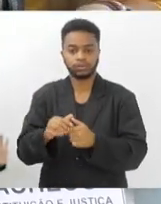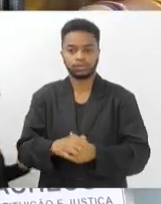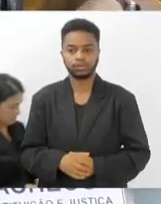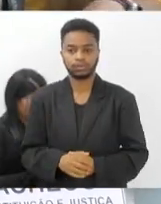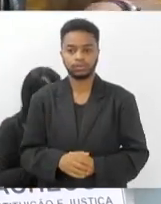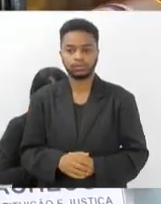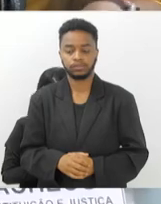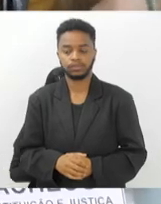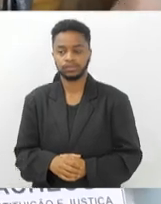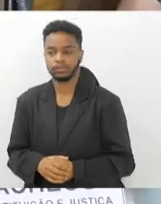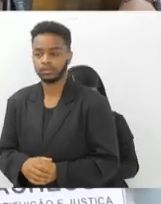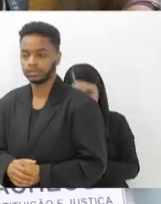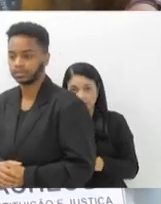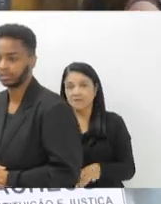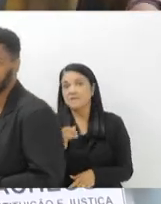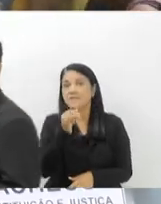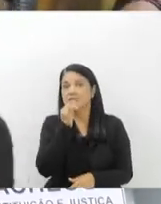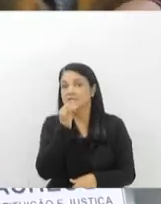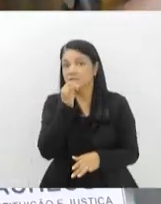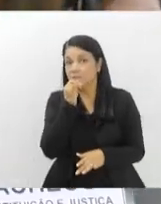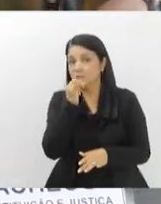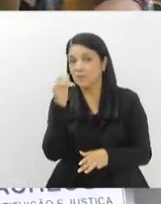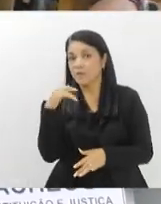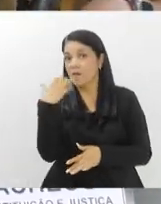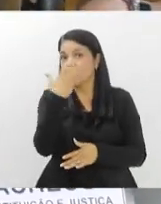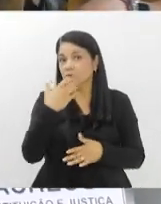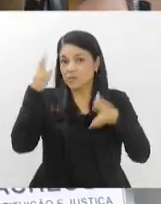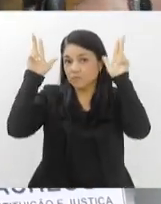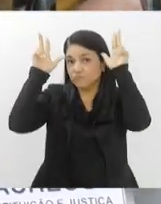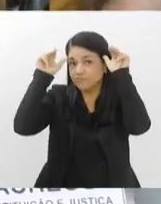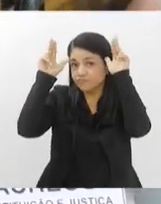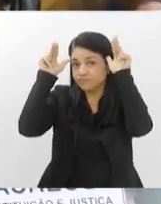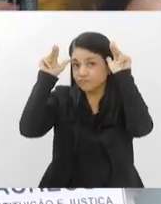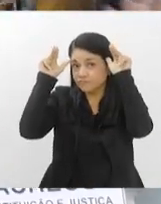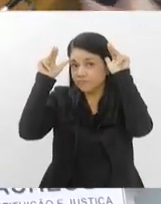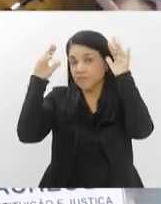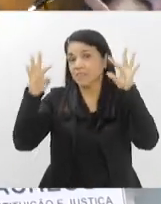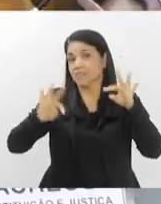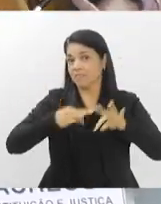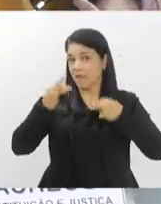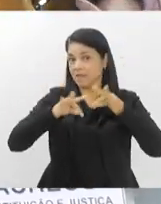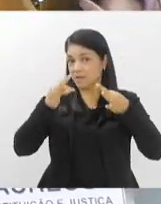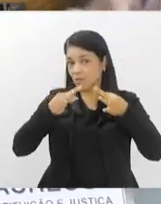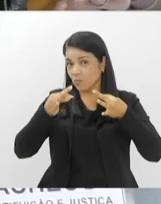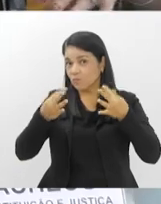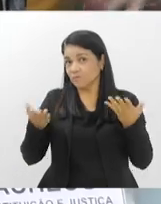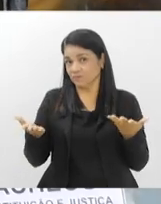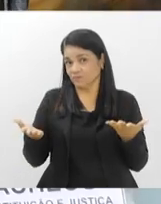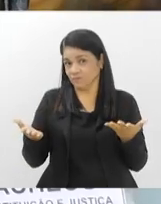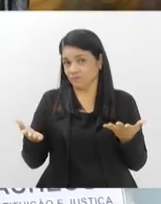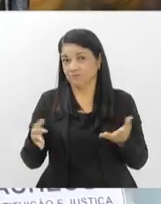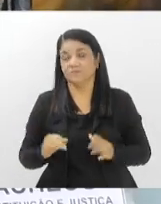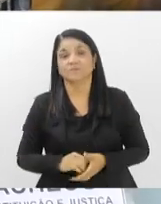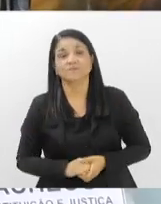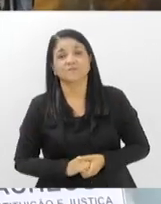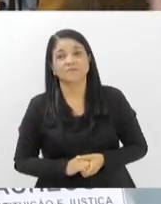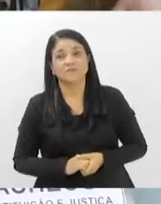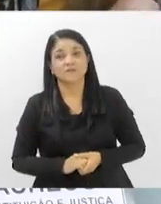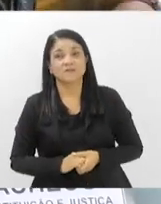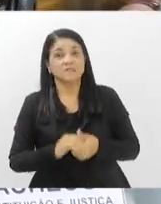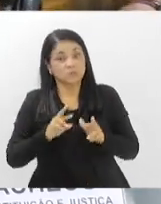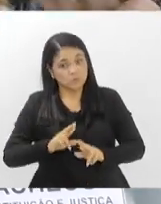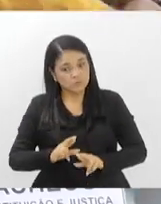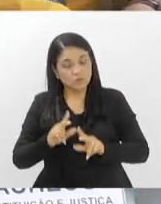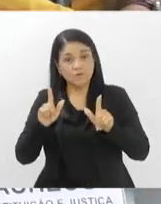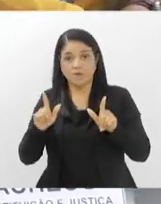a eguinha Pocotó. Nós estamos falando disso. O cavalo taladão. São